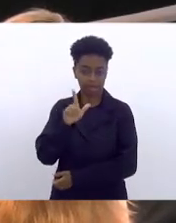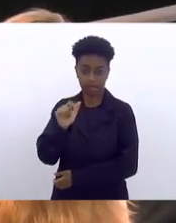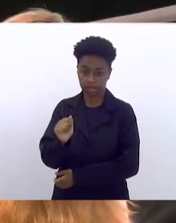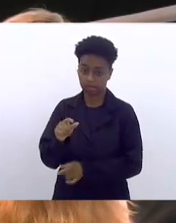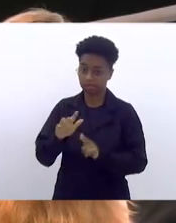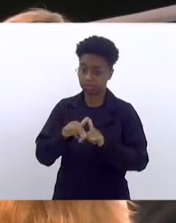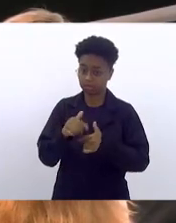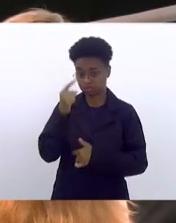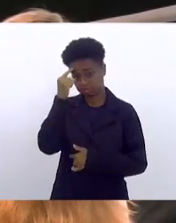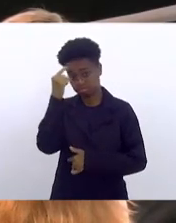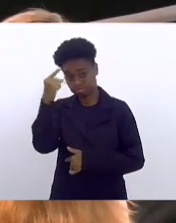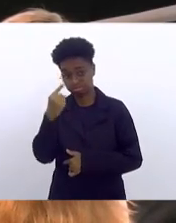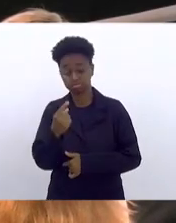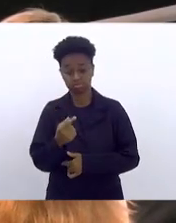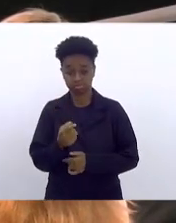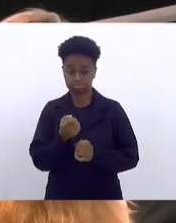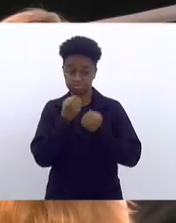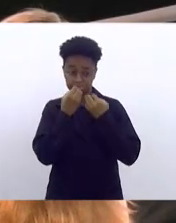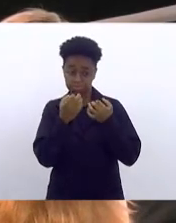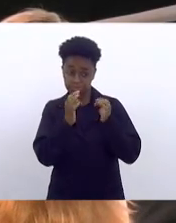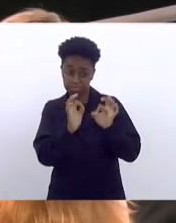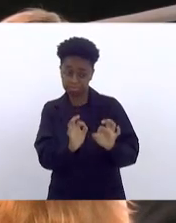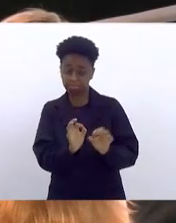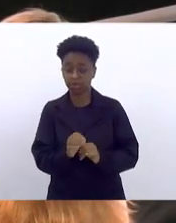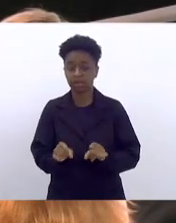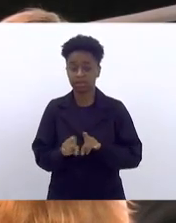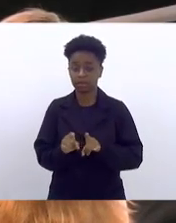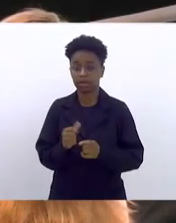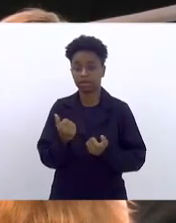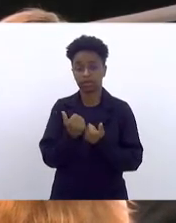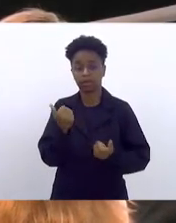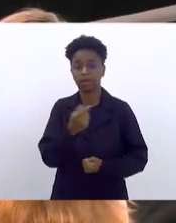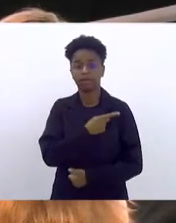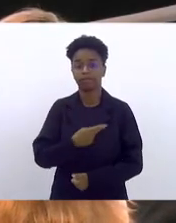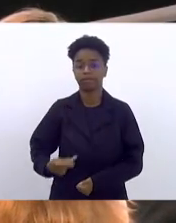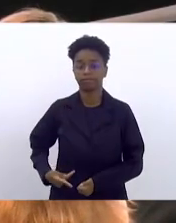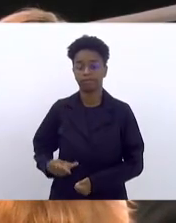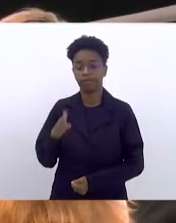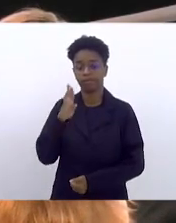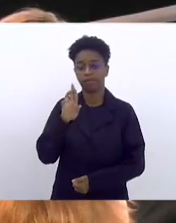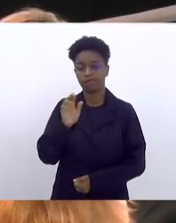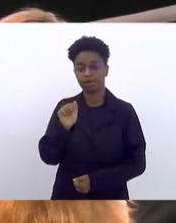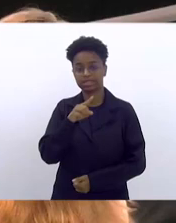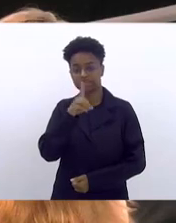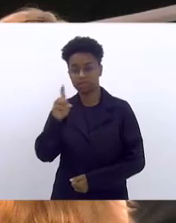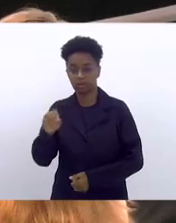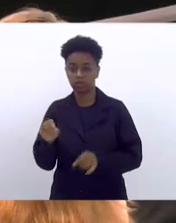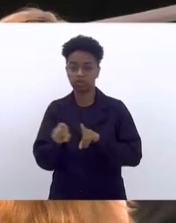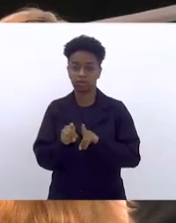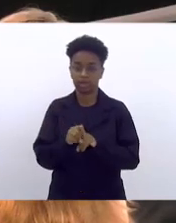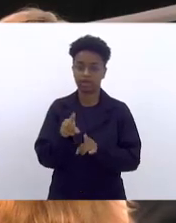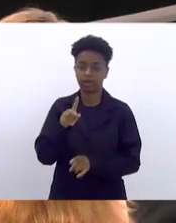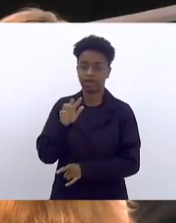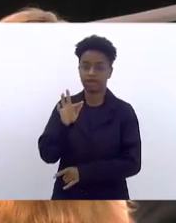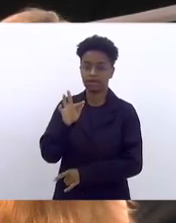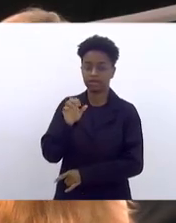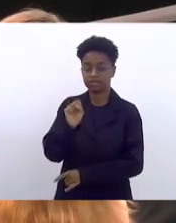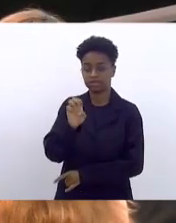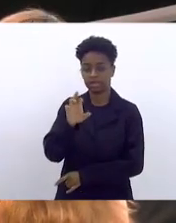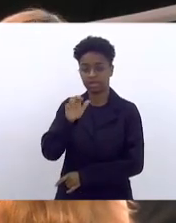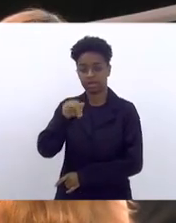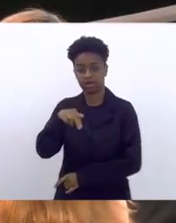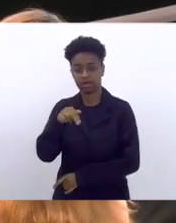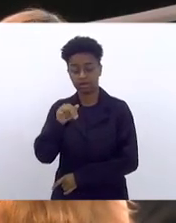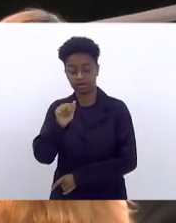nosso presidente nosso vice-presidente Pedro Brazão meu colega de bancada Flávio Serafini Sérgio